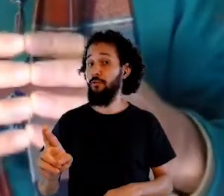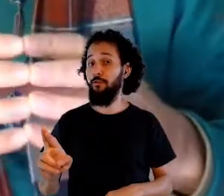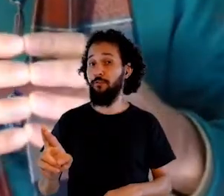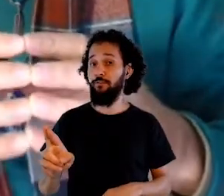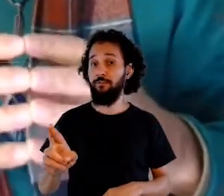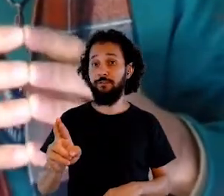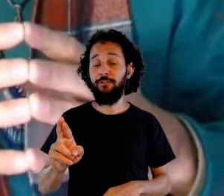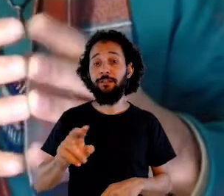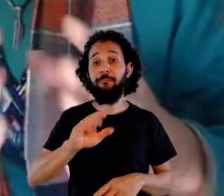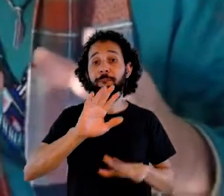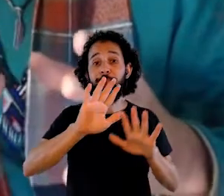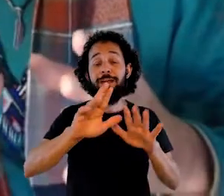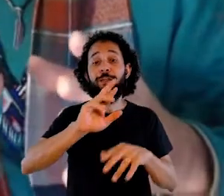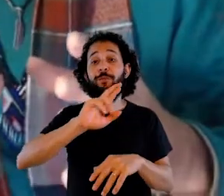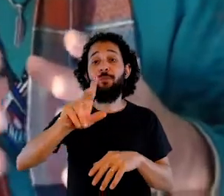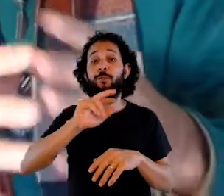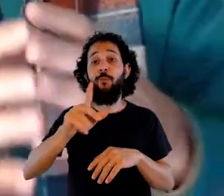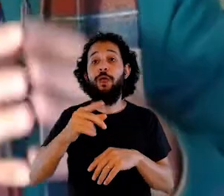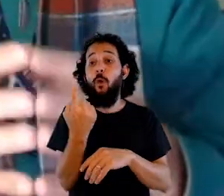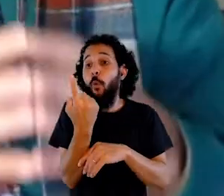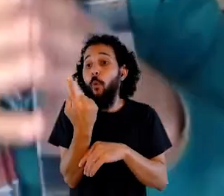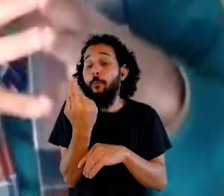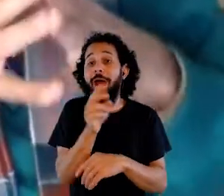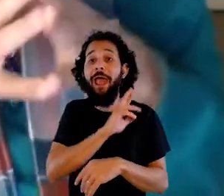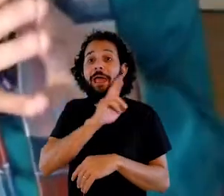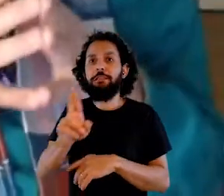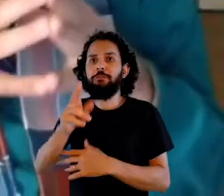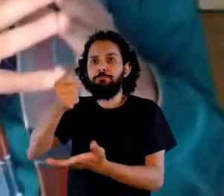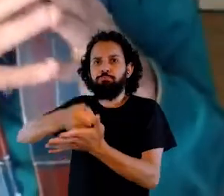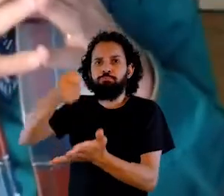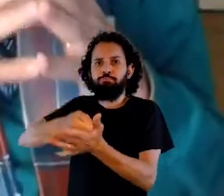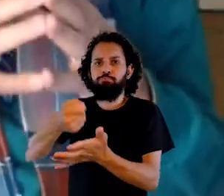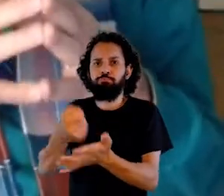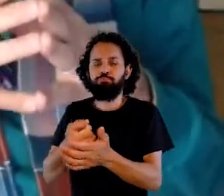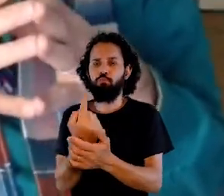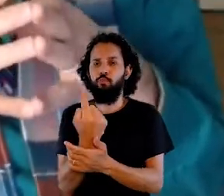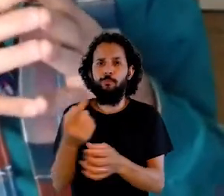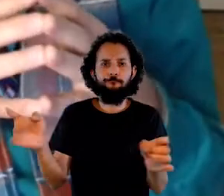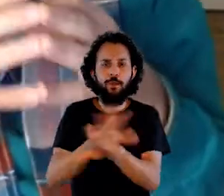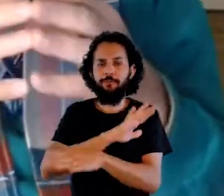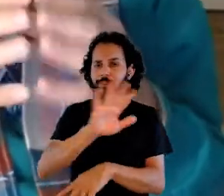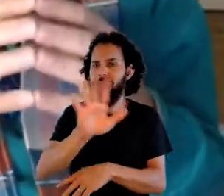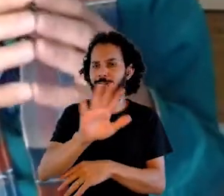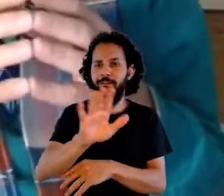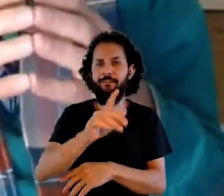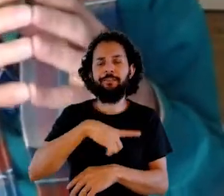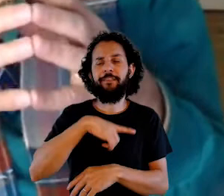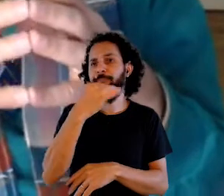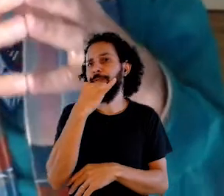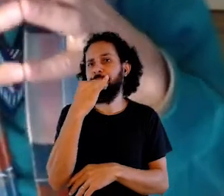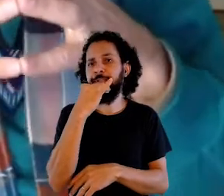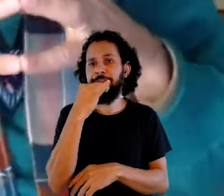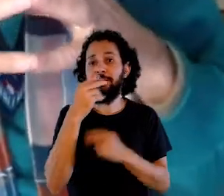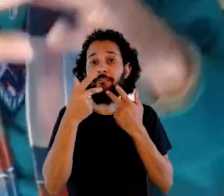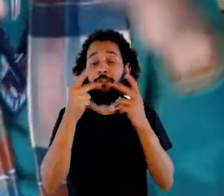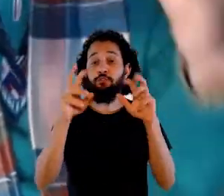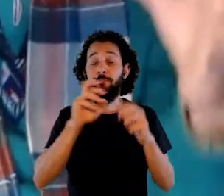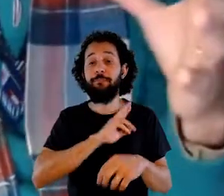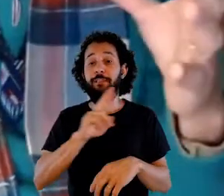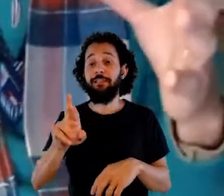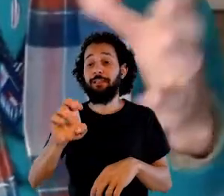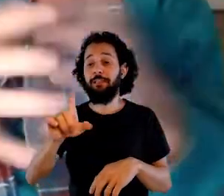uma religião institucionalizada. Você tem, por exemplo, quando a gente está falando de religião, nós estamos falando